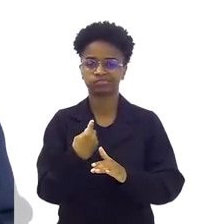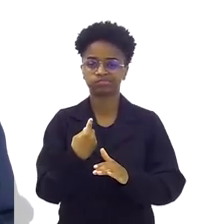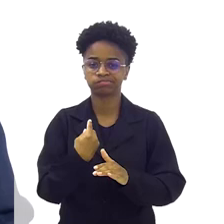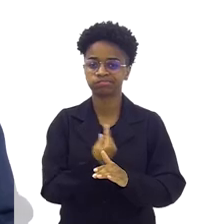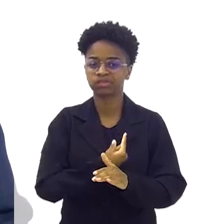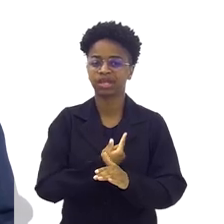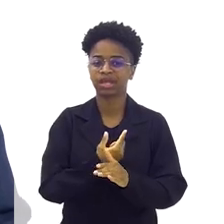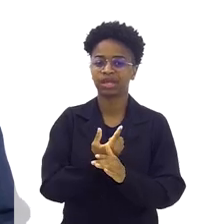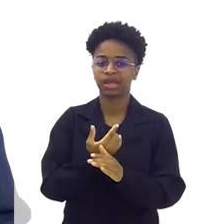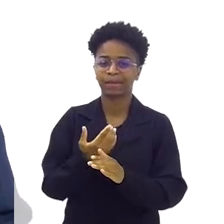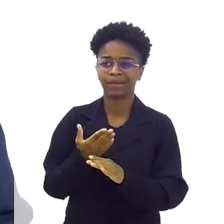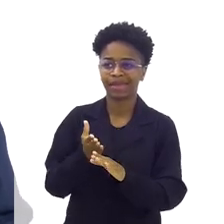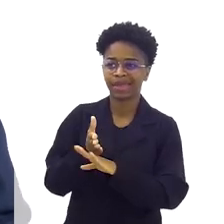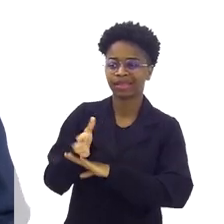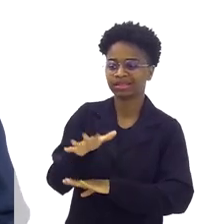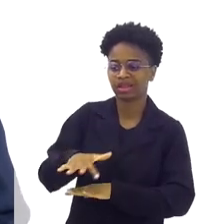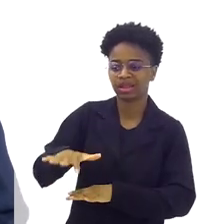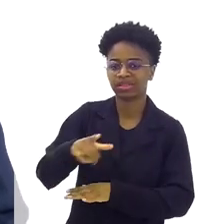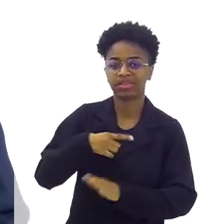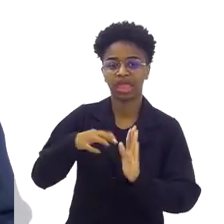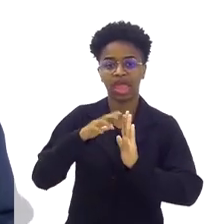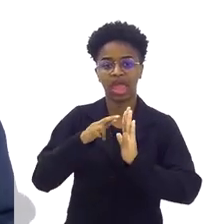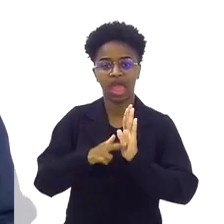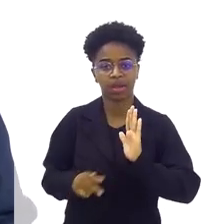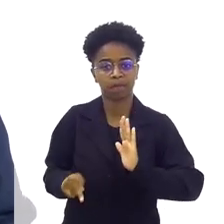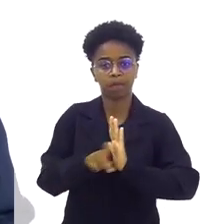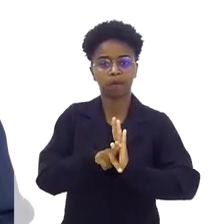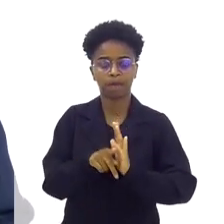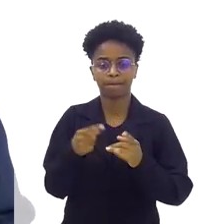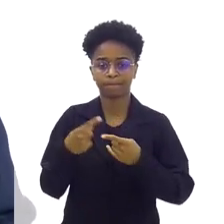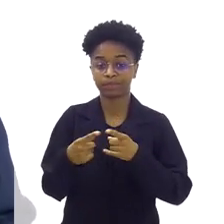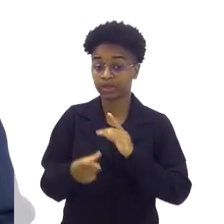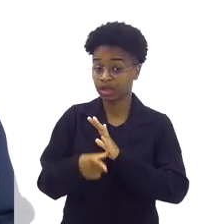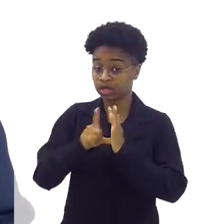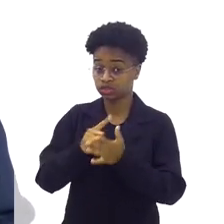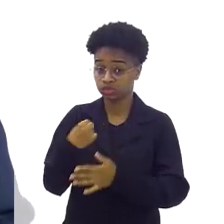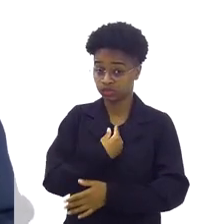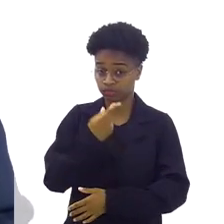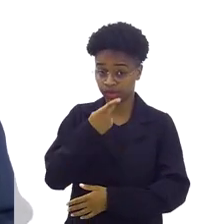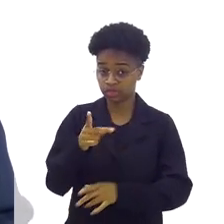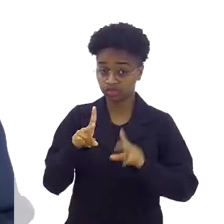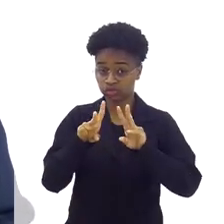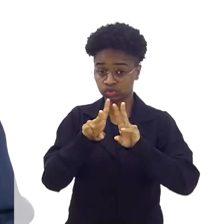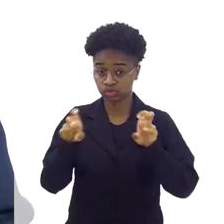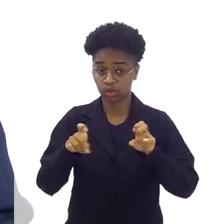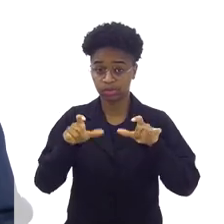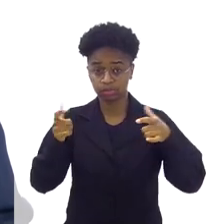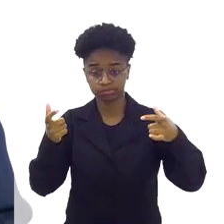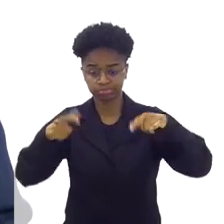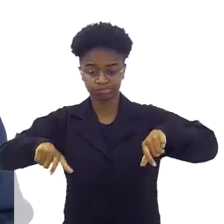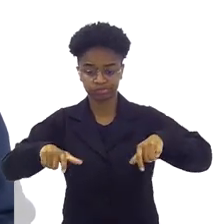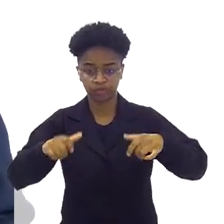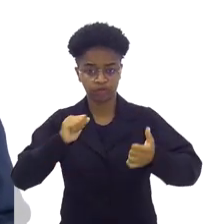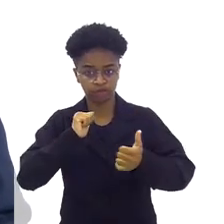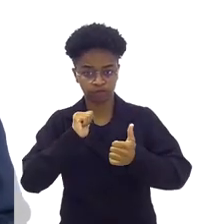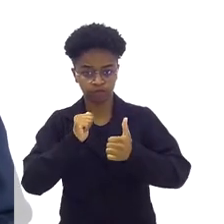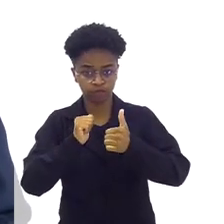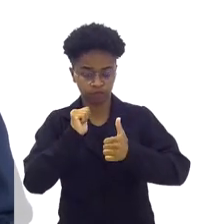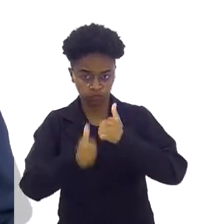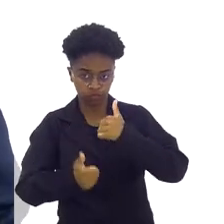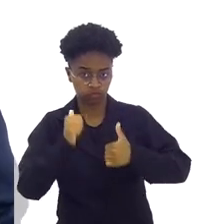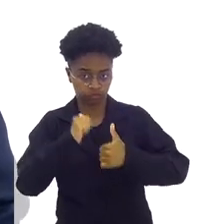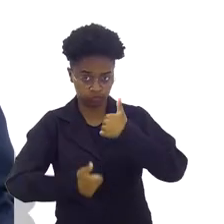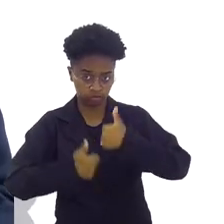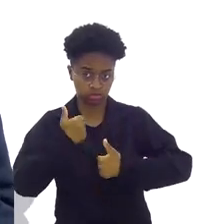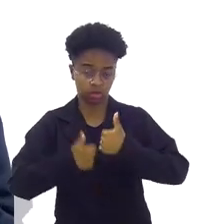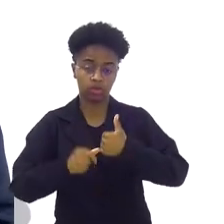vezes leva você para um ambiente de regras próprias. A gente conversava mais cedo sobre o campo de futebol, né? Acho que a gente fala de jogo, está